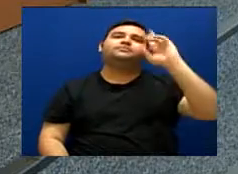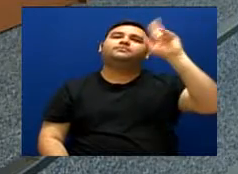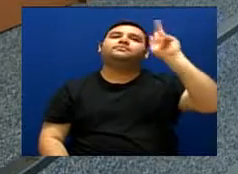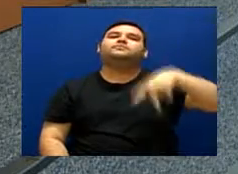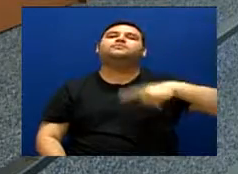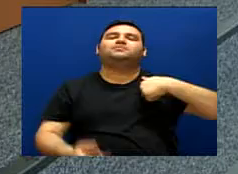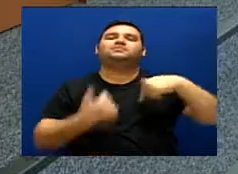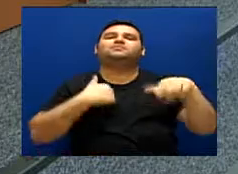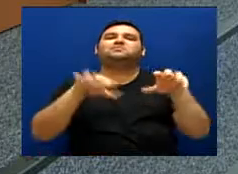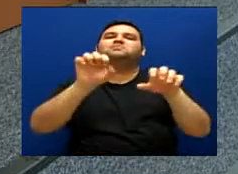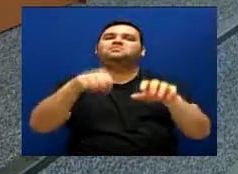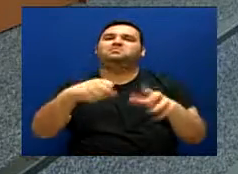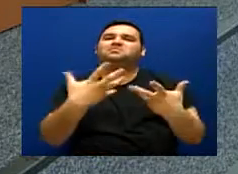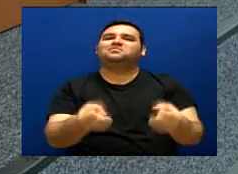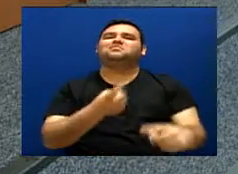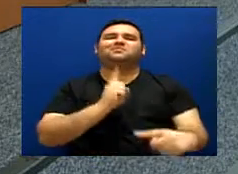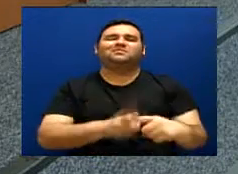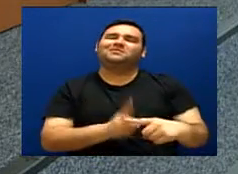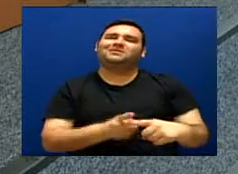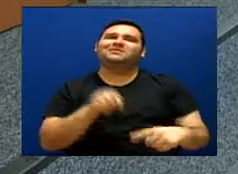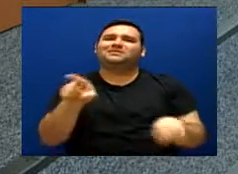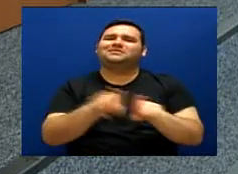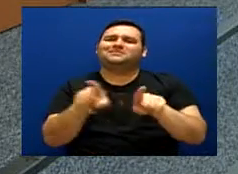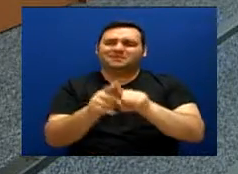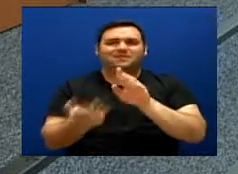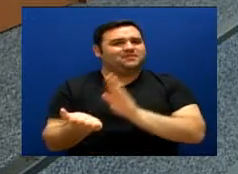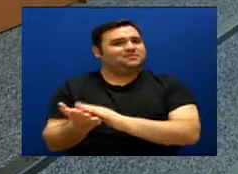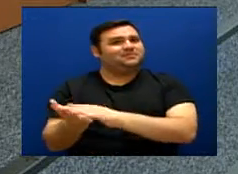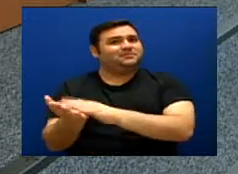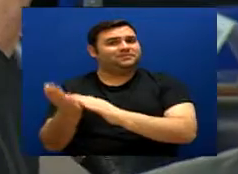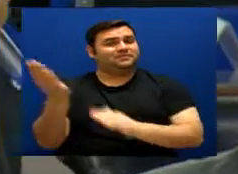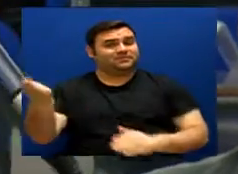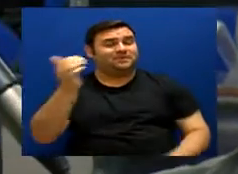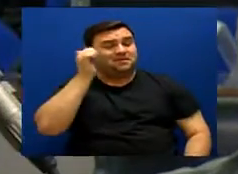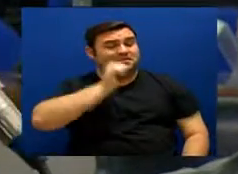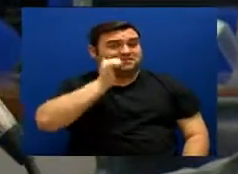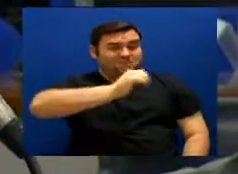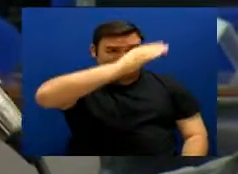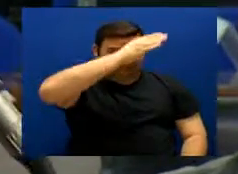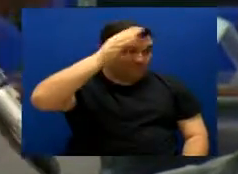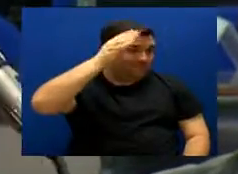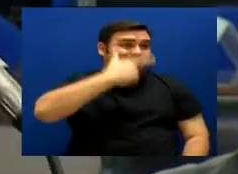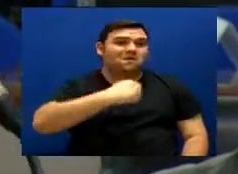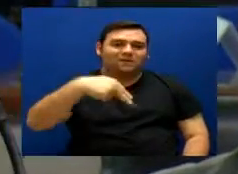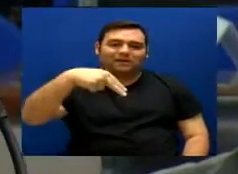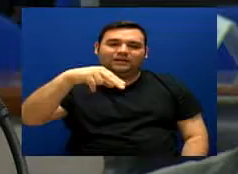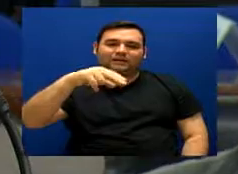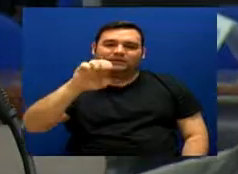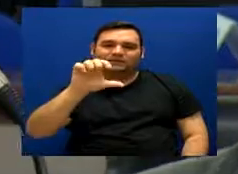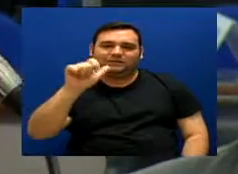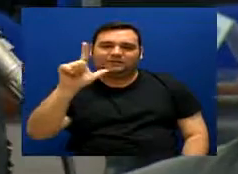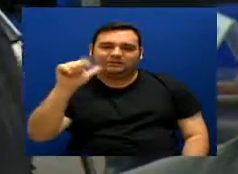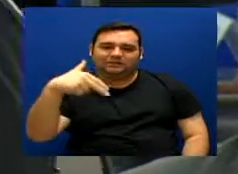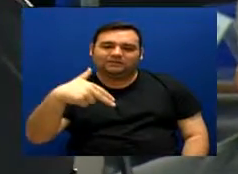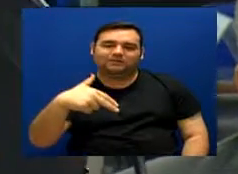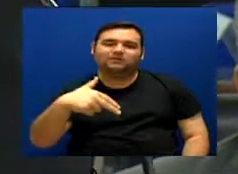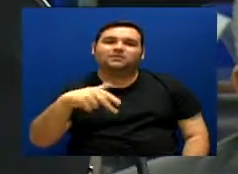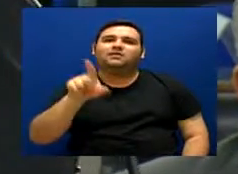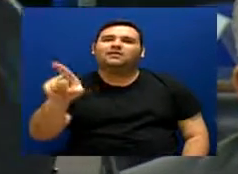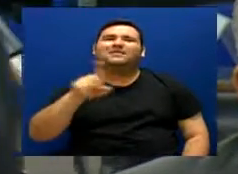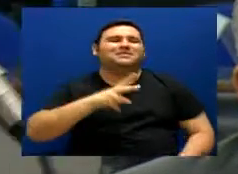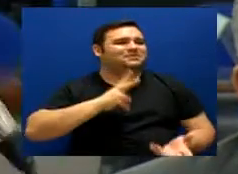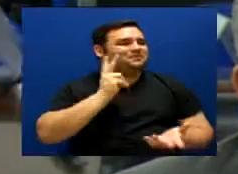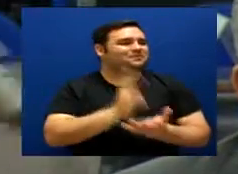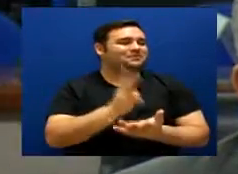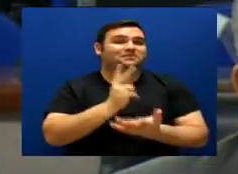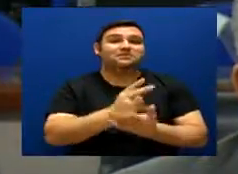esse vereador vai votar sim, até porque quero parabenizar a vereadora Cíntia, que o seu Nelson, Silvio Santo